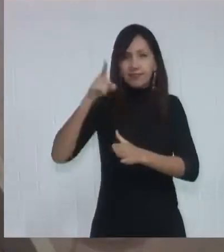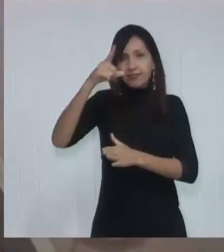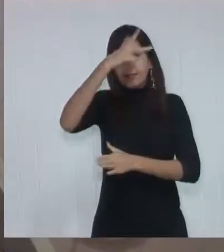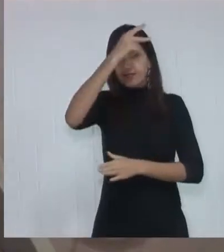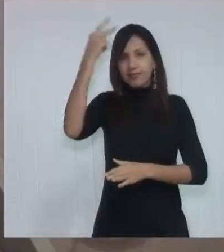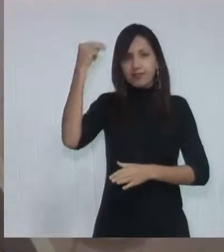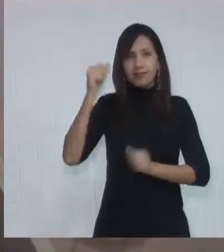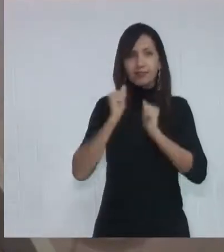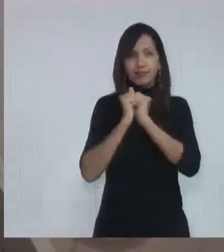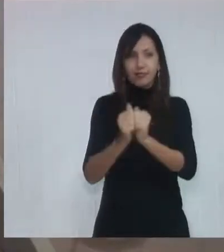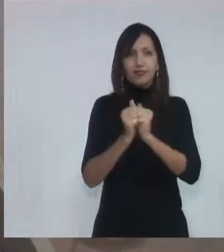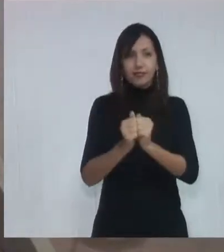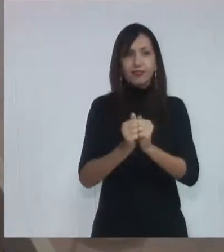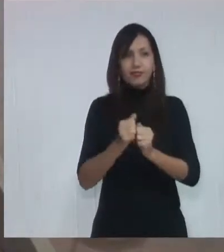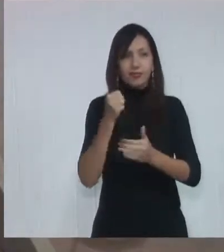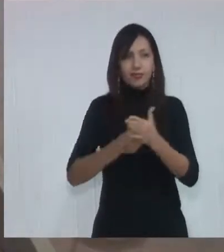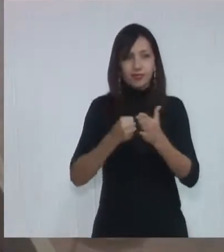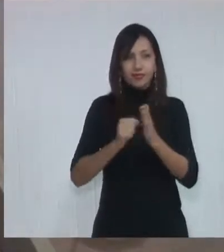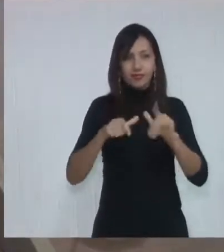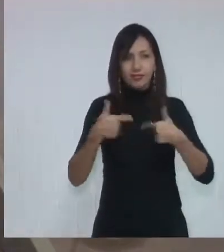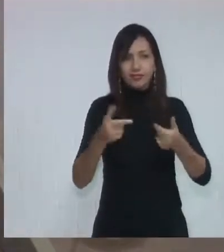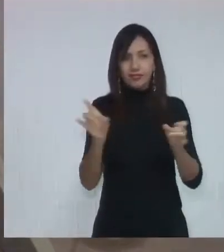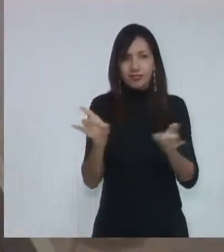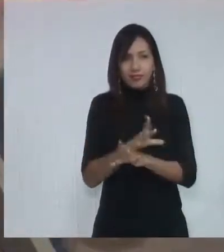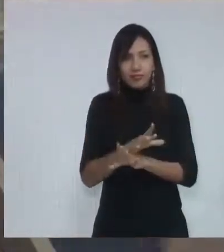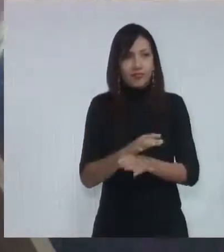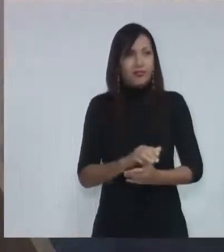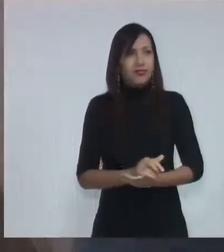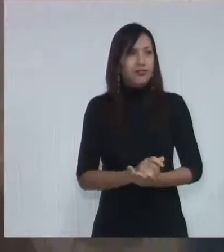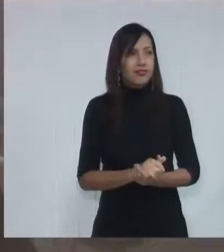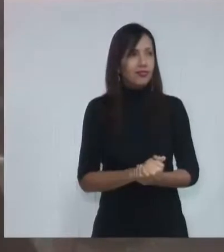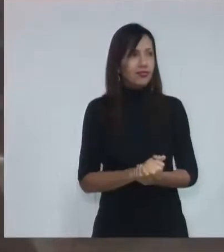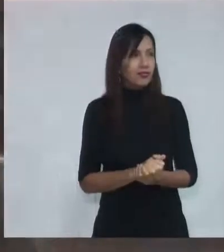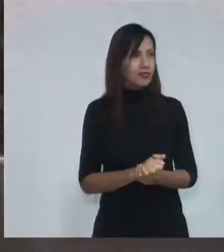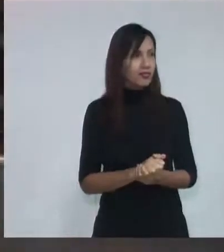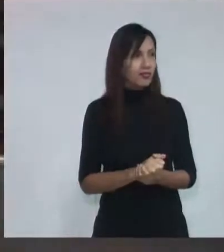A gente está junto nessa luta aí. Boa noite.